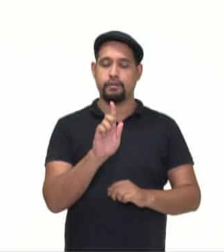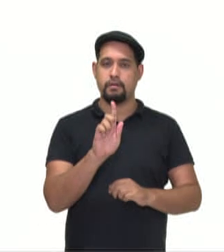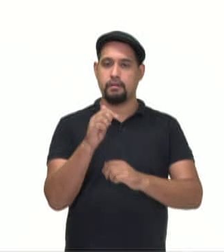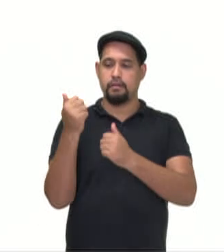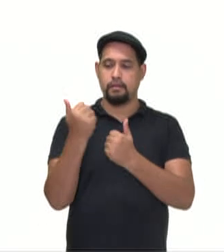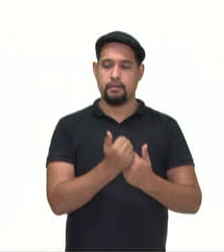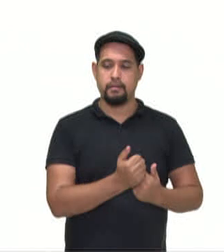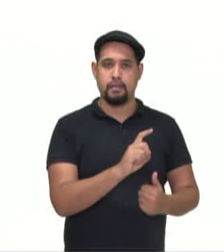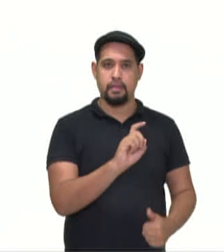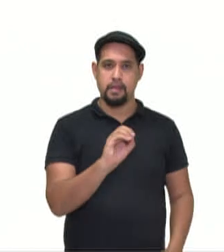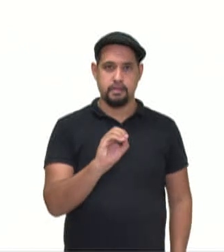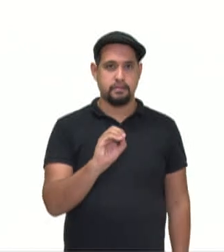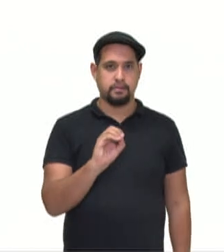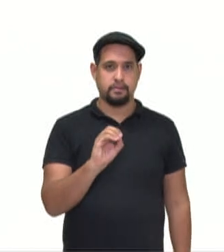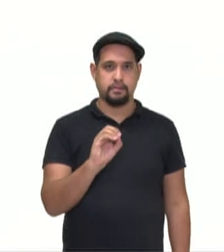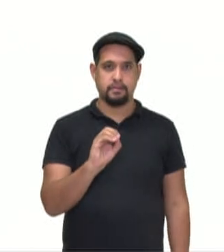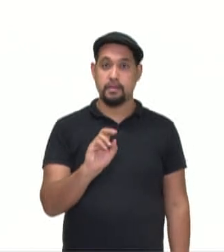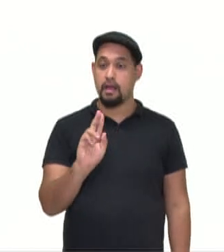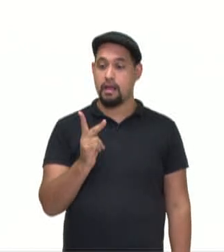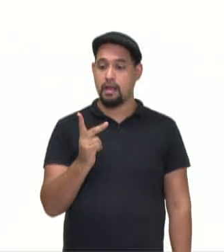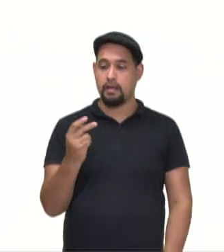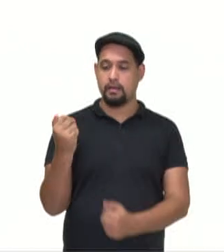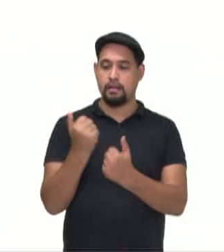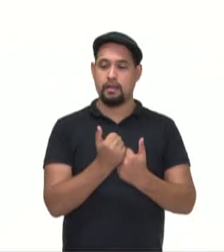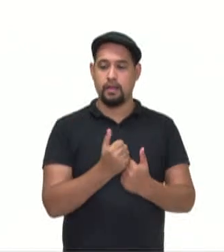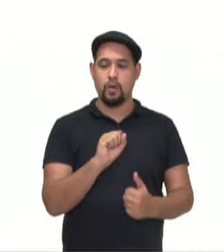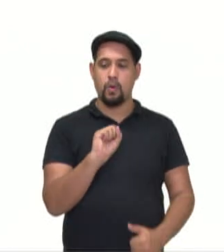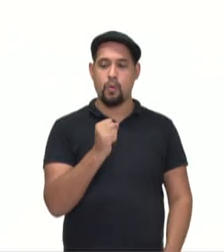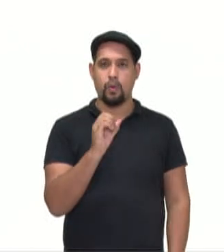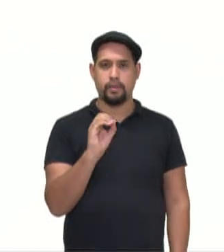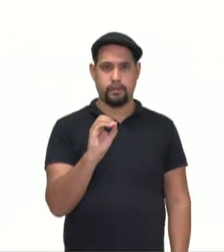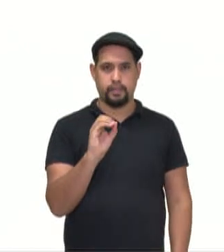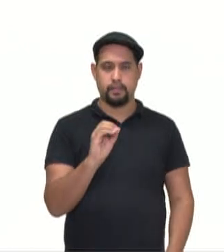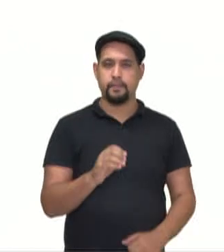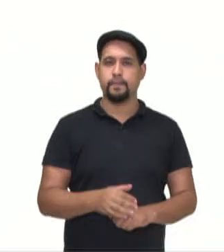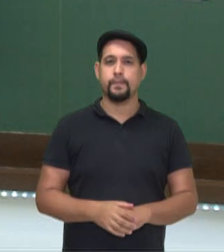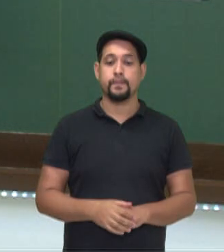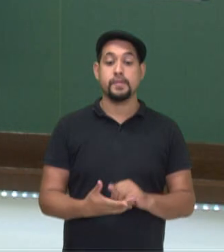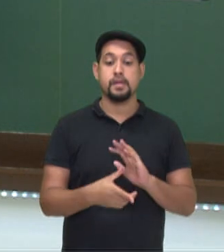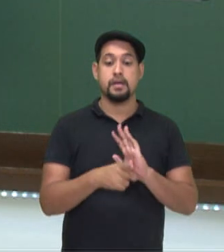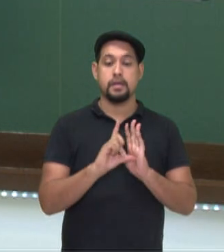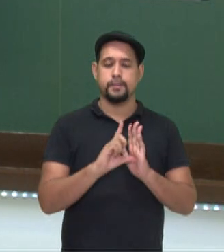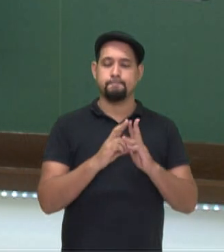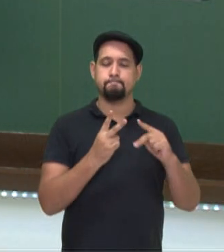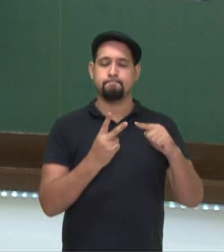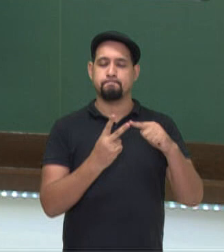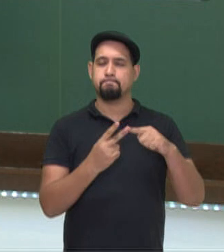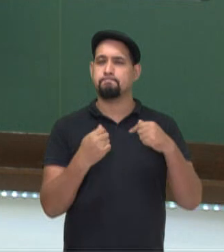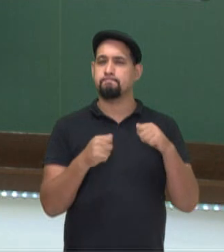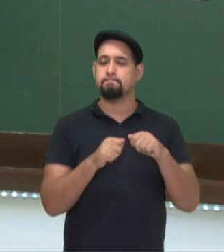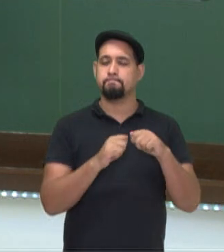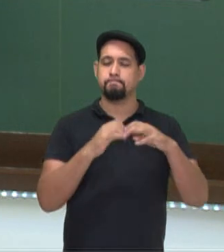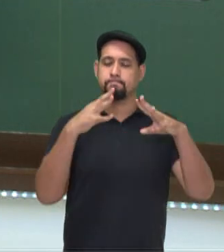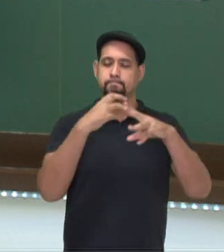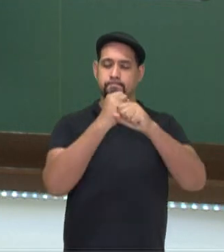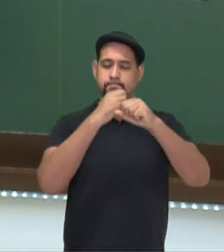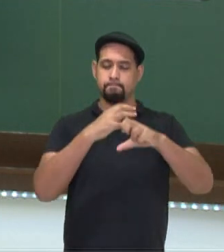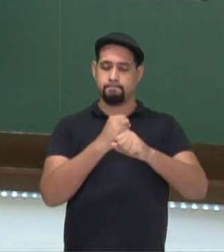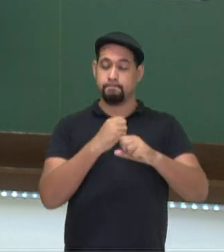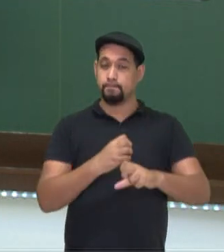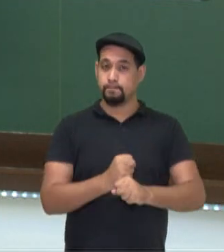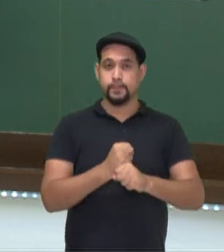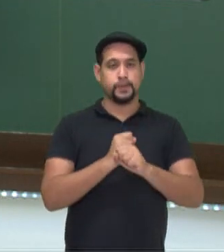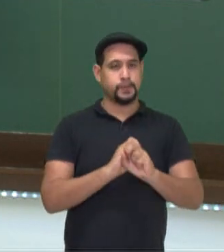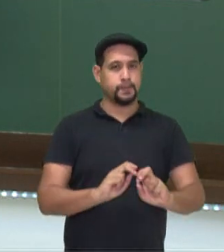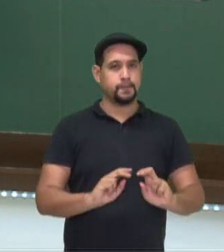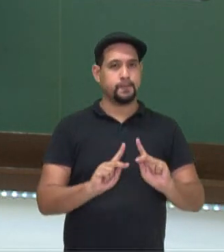colocar 10. No lugar do h, eu vou colocar 80. Antes de tirar a raiz quadrada, eu tenho que fazer as multiplicações, tá?